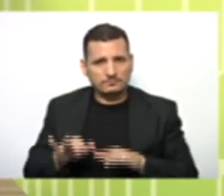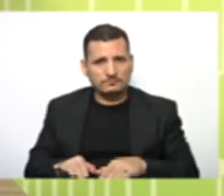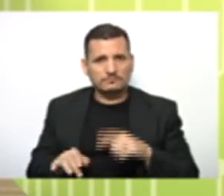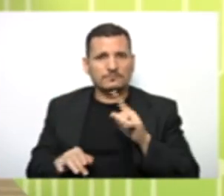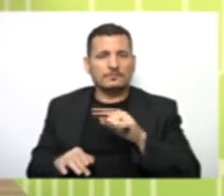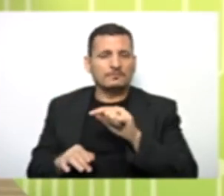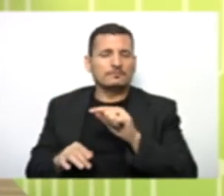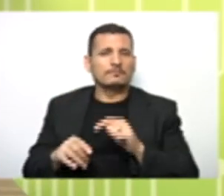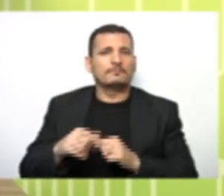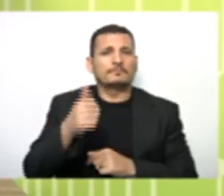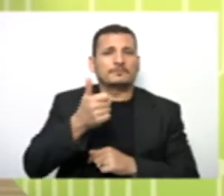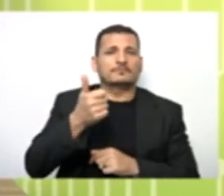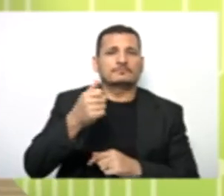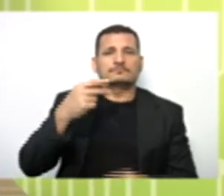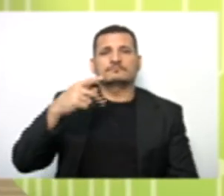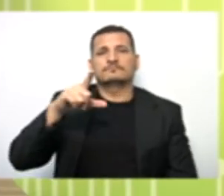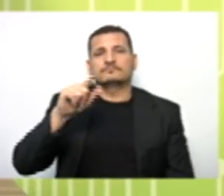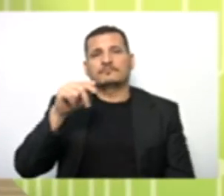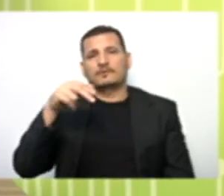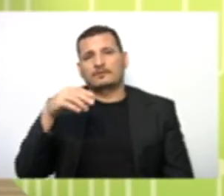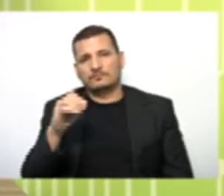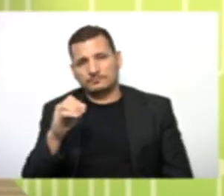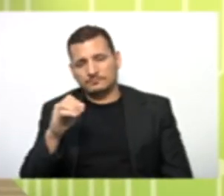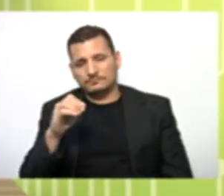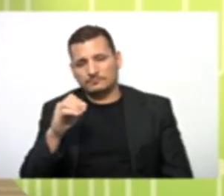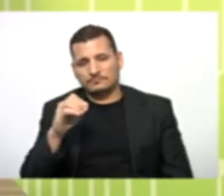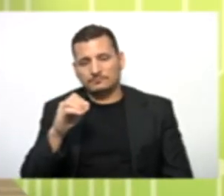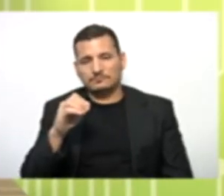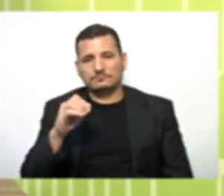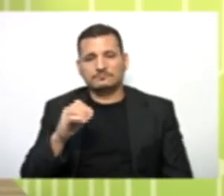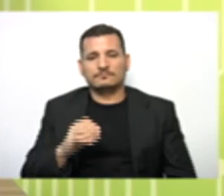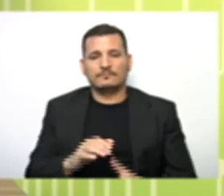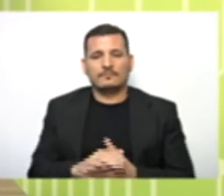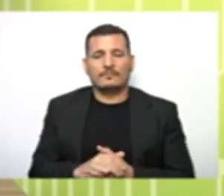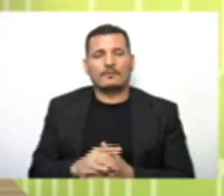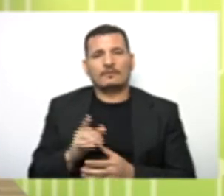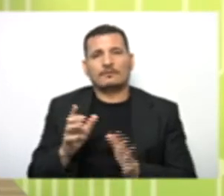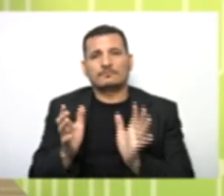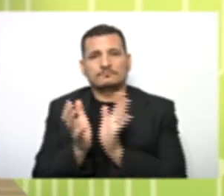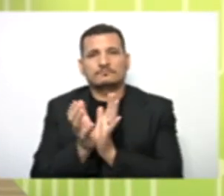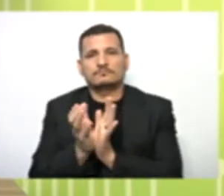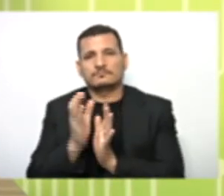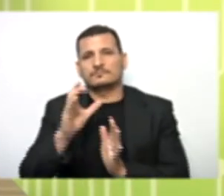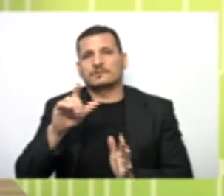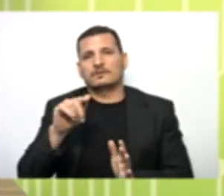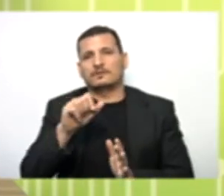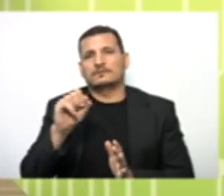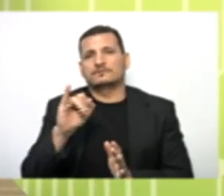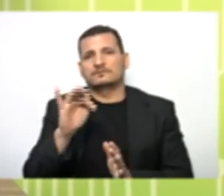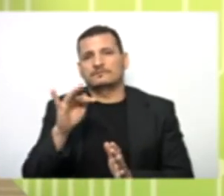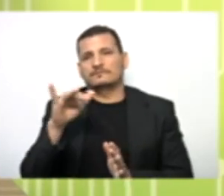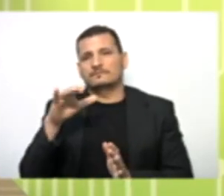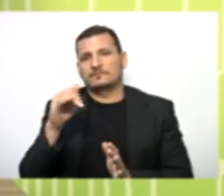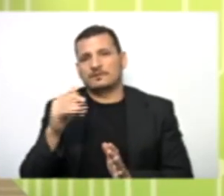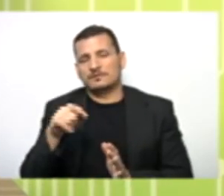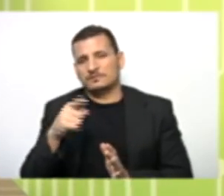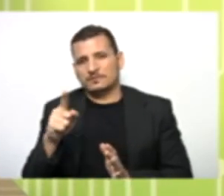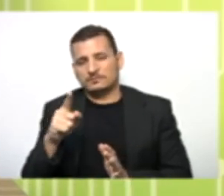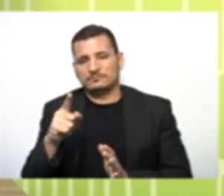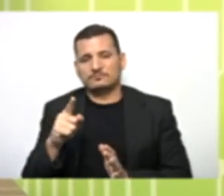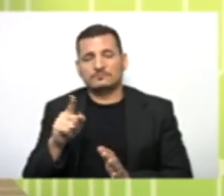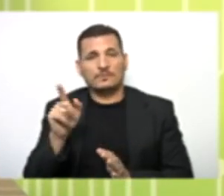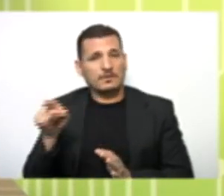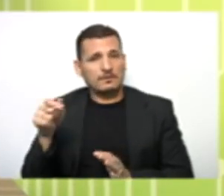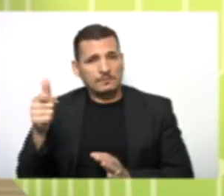de primeiro plano, ou foreground, né? Que é a classificação, né? Ele, então, primeiro plano,